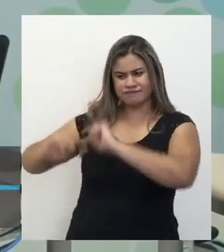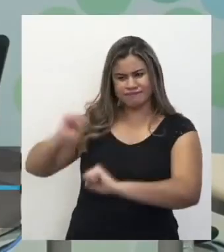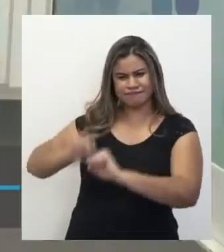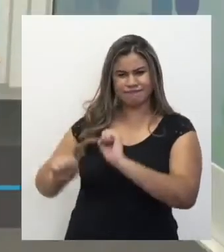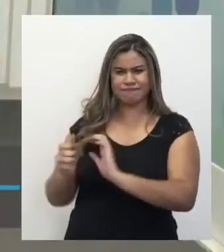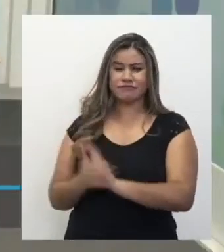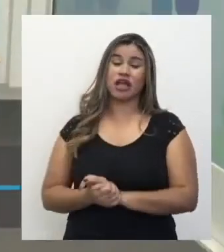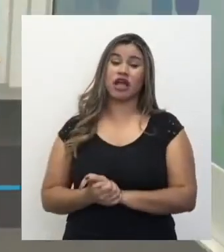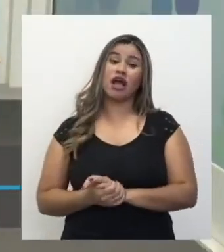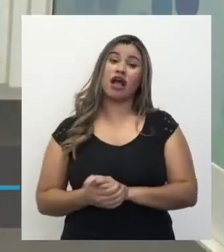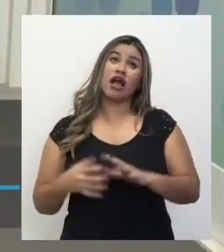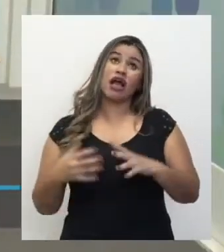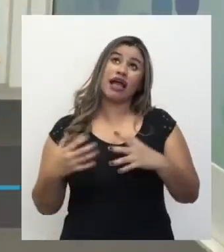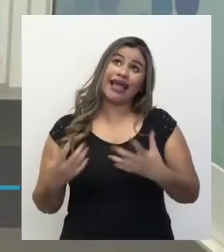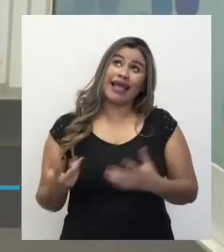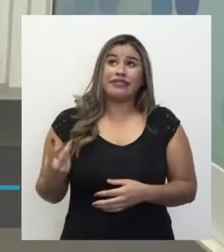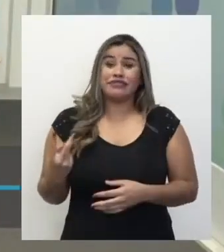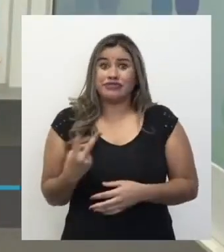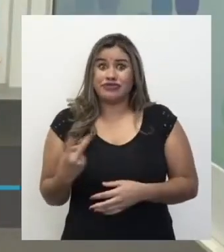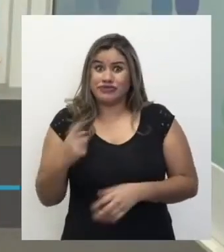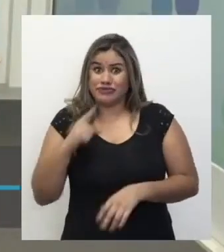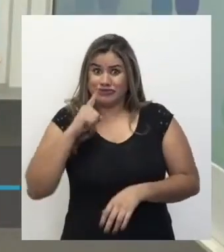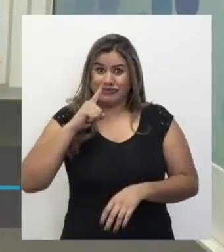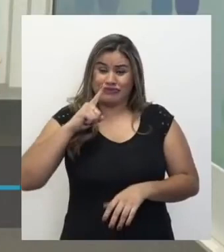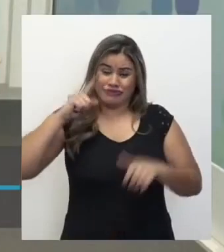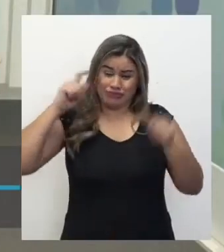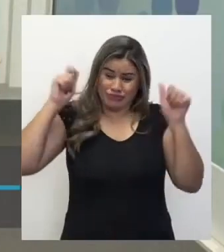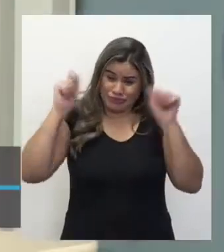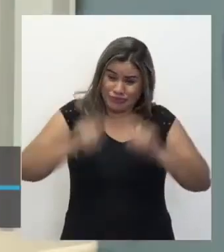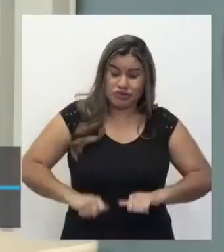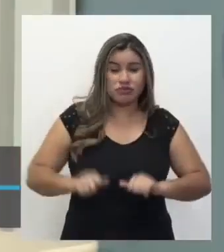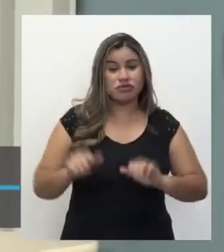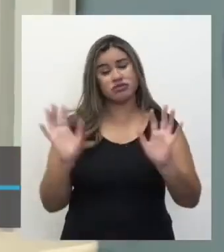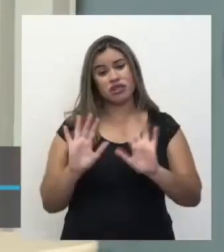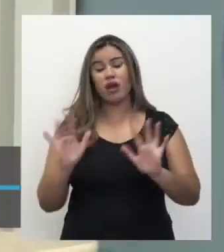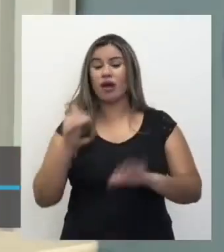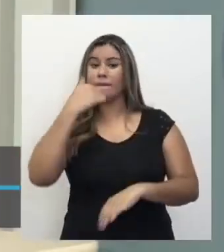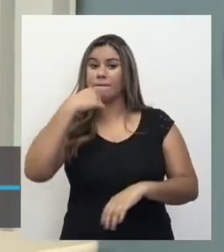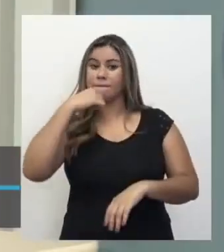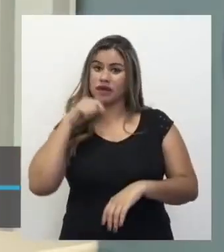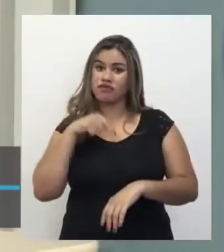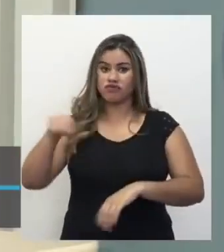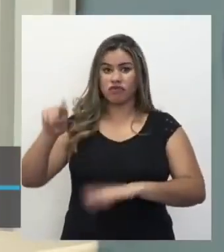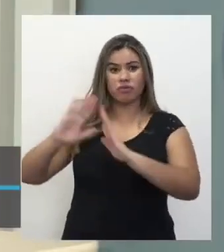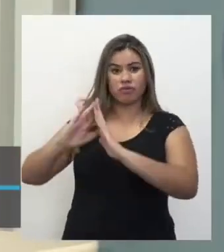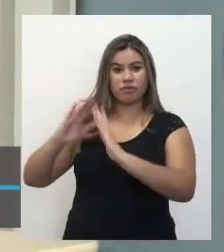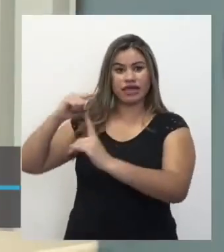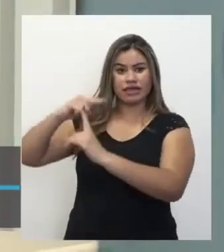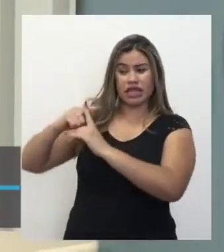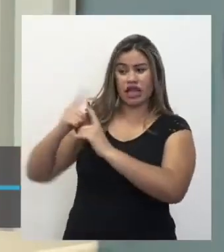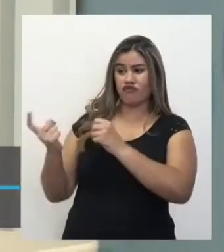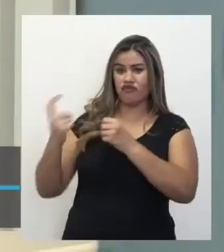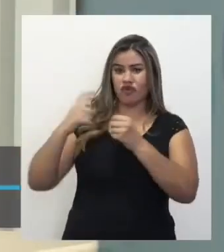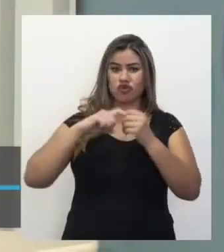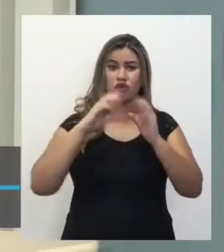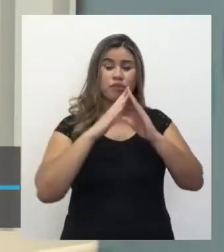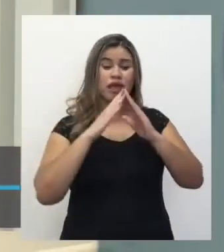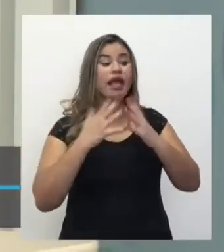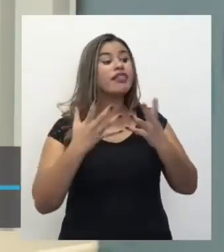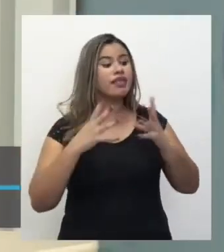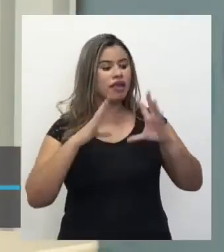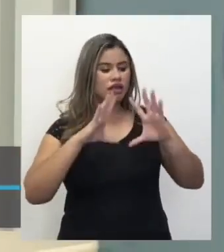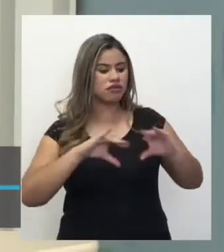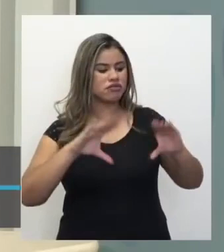nada tão grave aí, é um cotidiano. A mãe foi para a igreja, quando retornou, e aí, cadê o